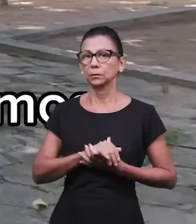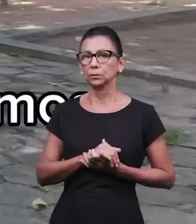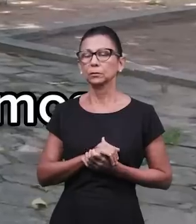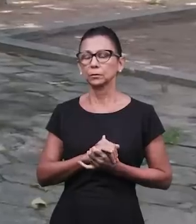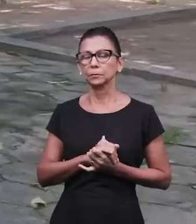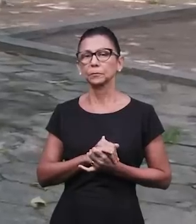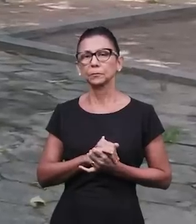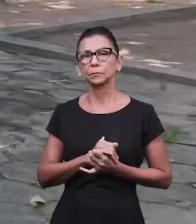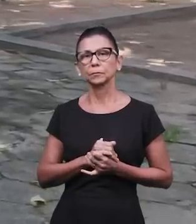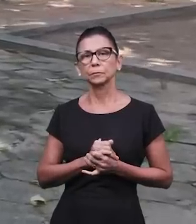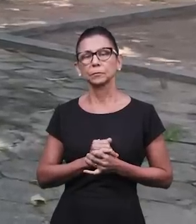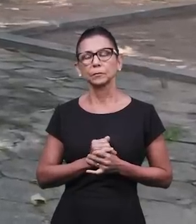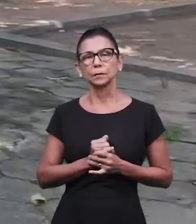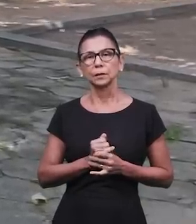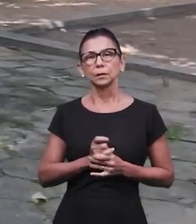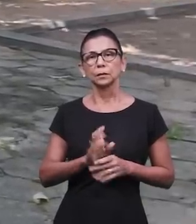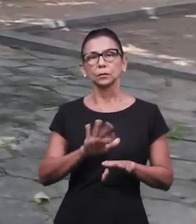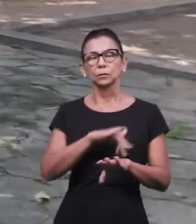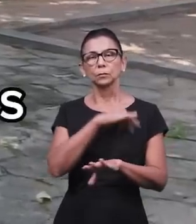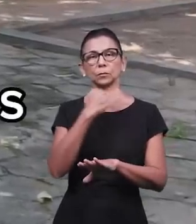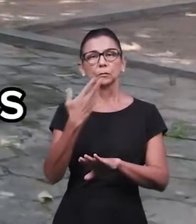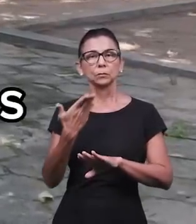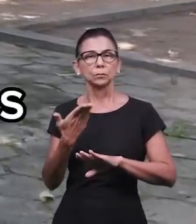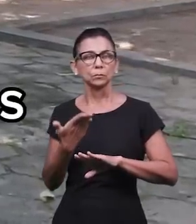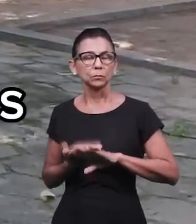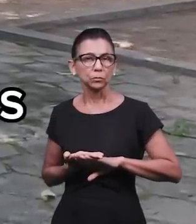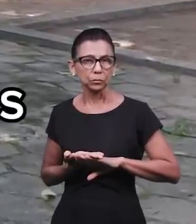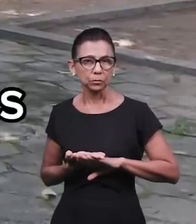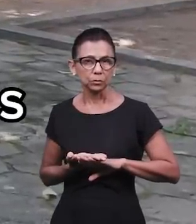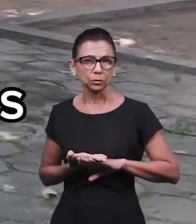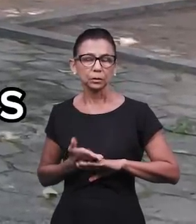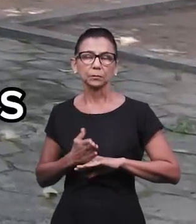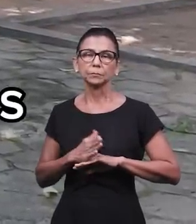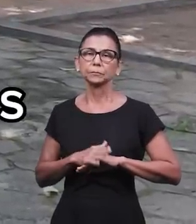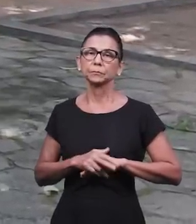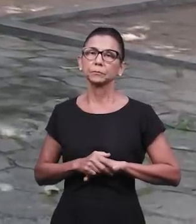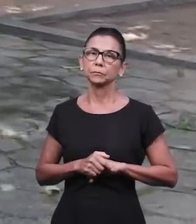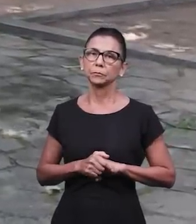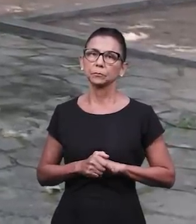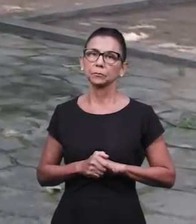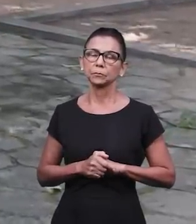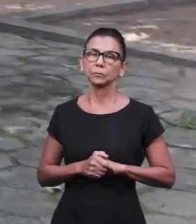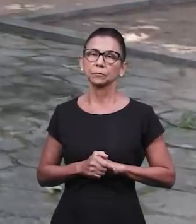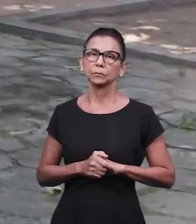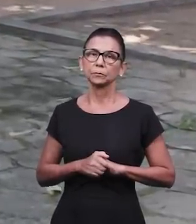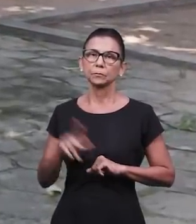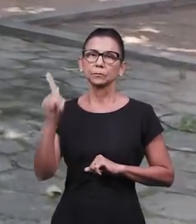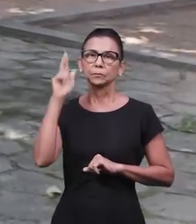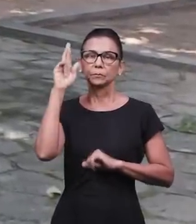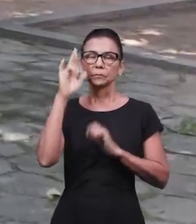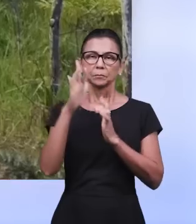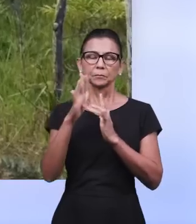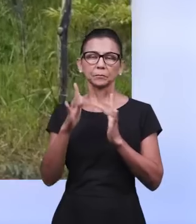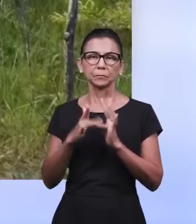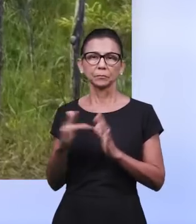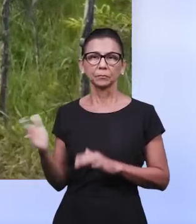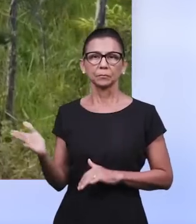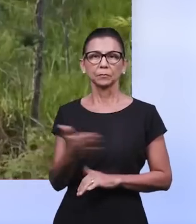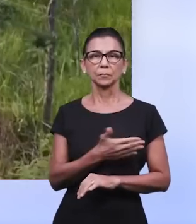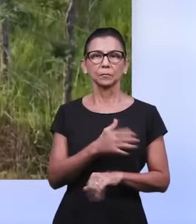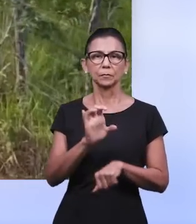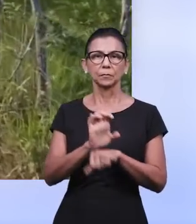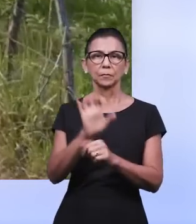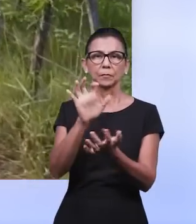Estamos certos. Durante todo esse dia, o Senhor nos dará grandes e ricas experiências. A paz do Senhor a todos. Os irmãos